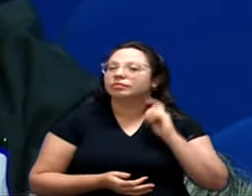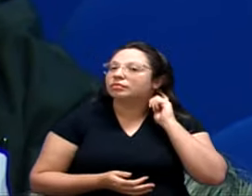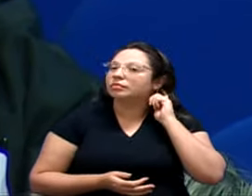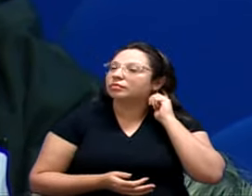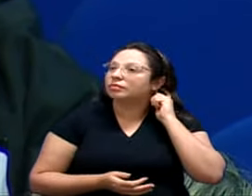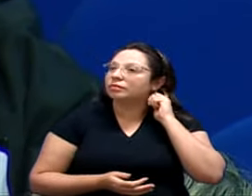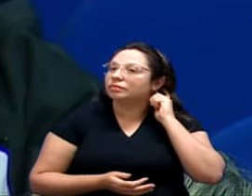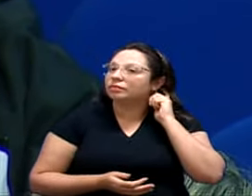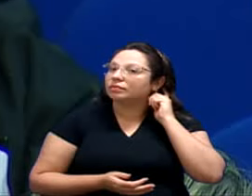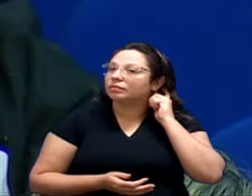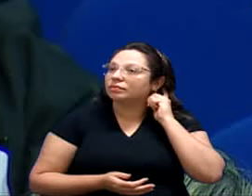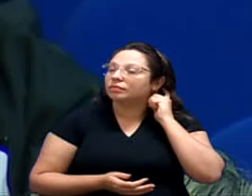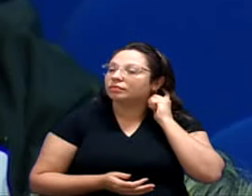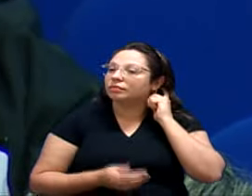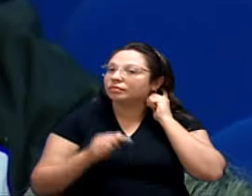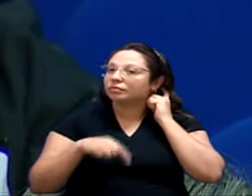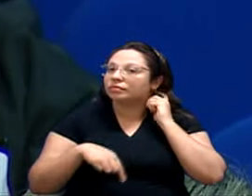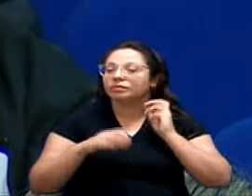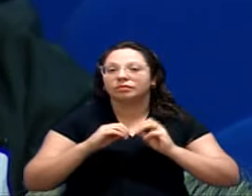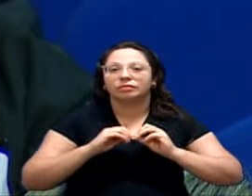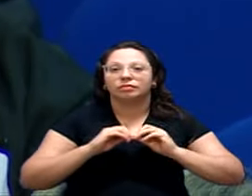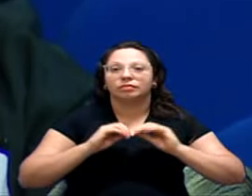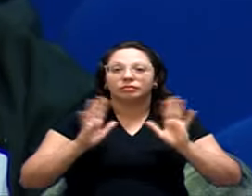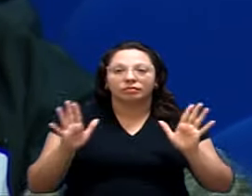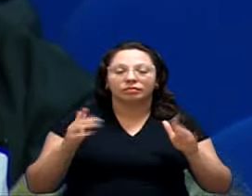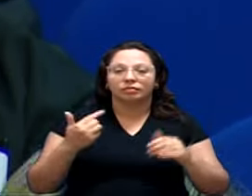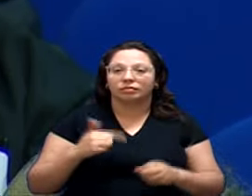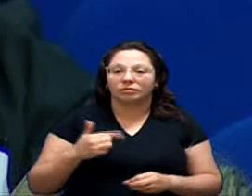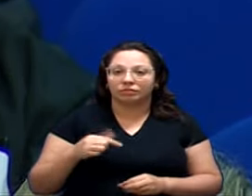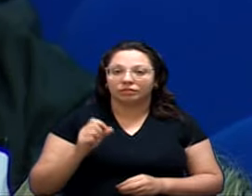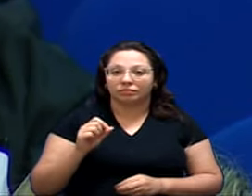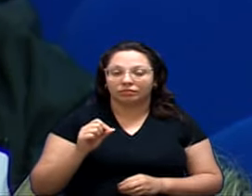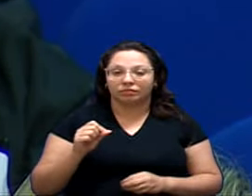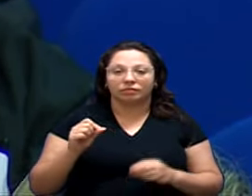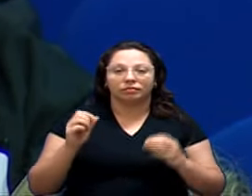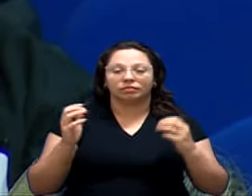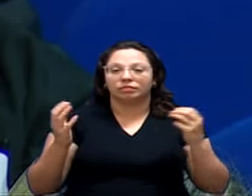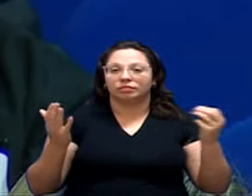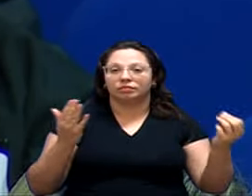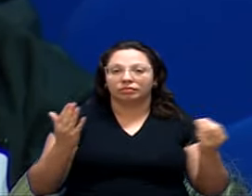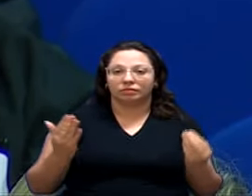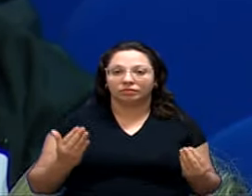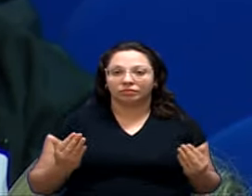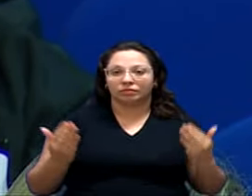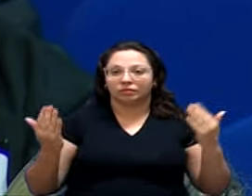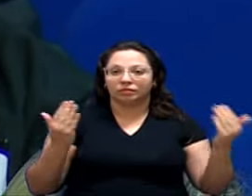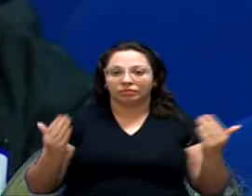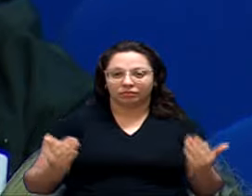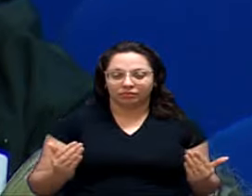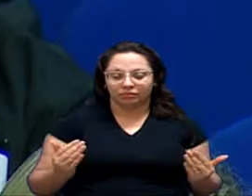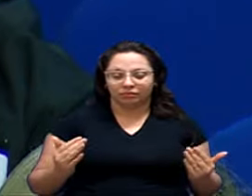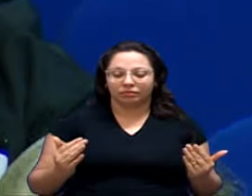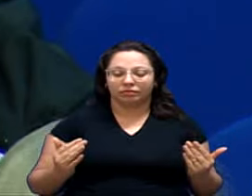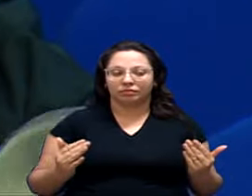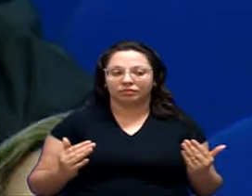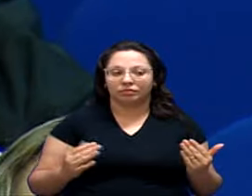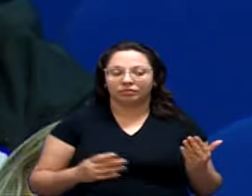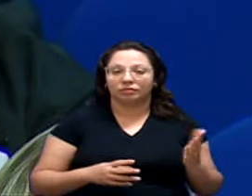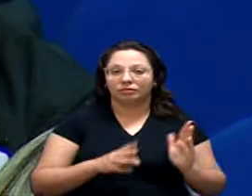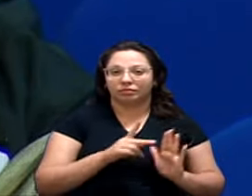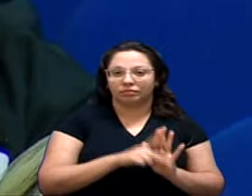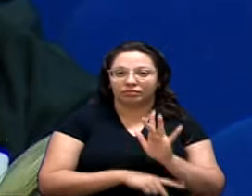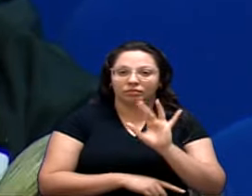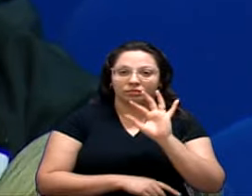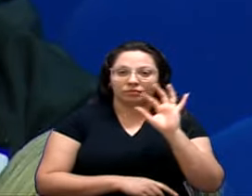o que não fica claro para nós é a comparação da situação ã do do plano